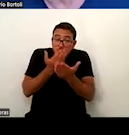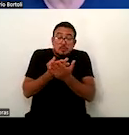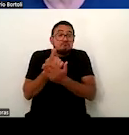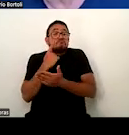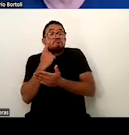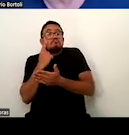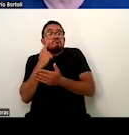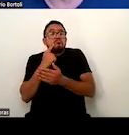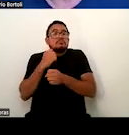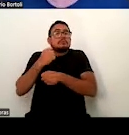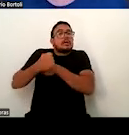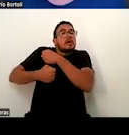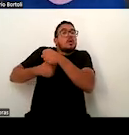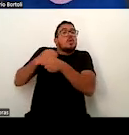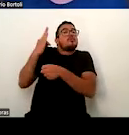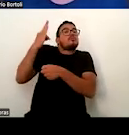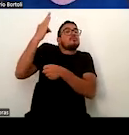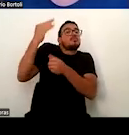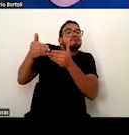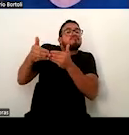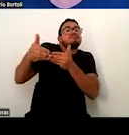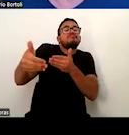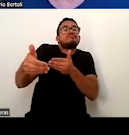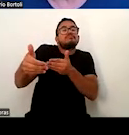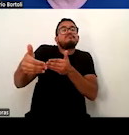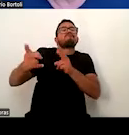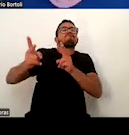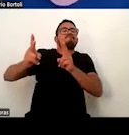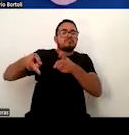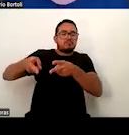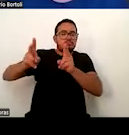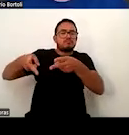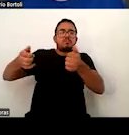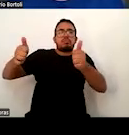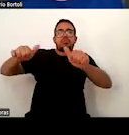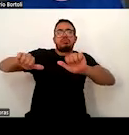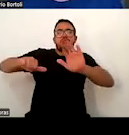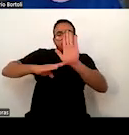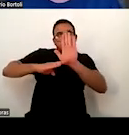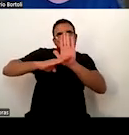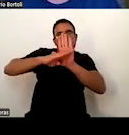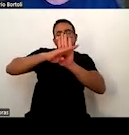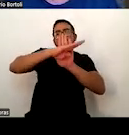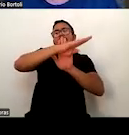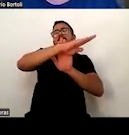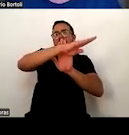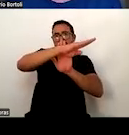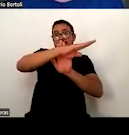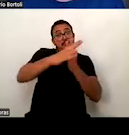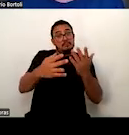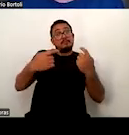linhas pontilhadas, é de que a mortalidade continue aumentando se nós não tomarmos nenhum tipo de